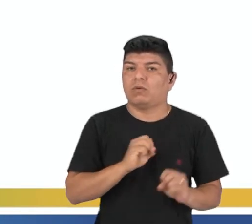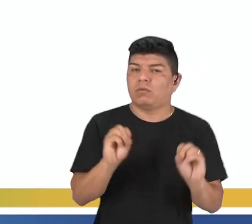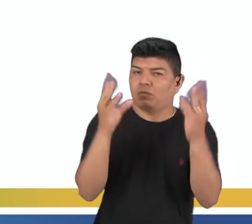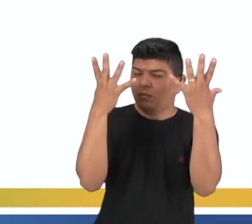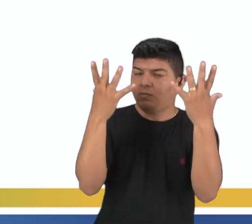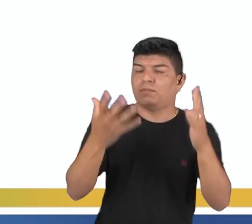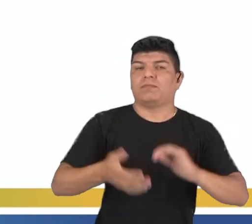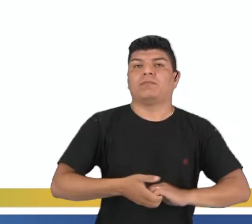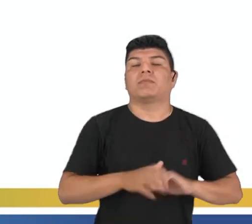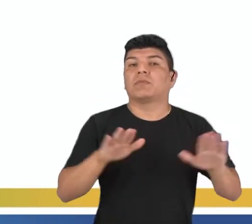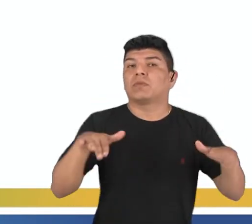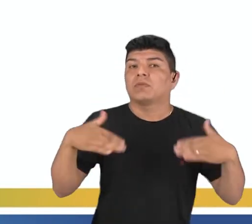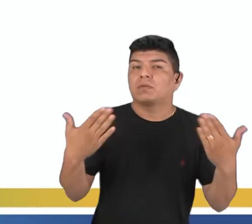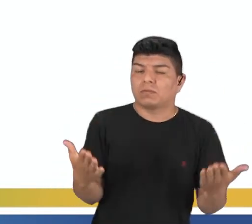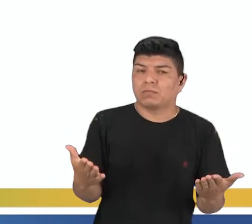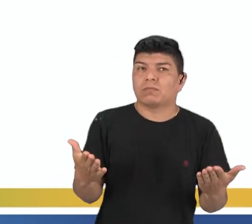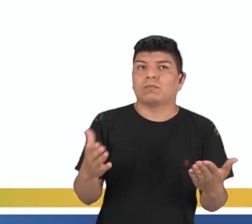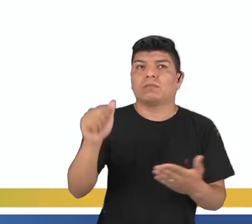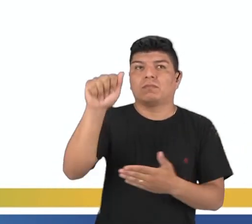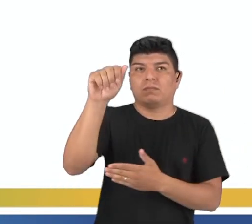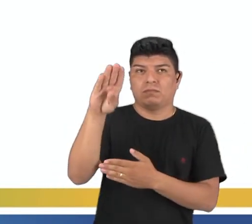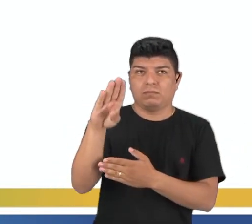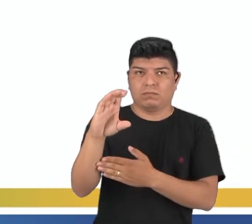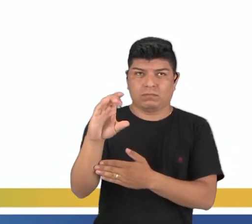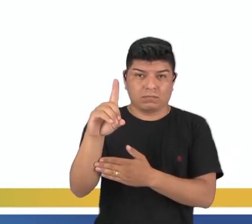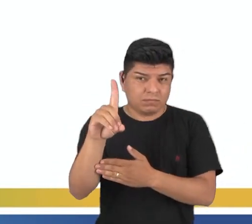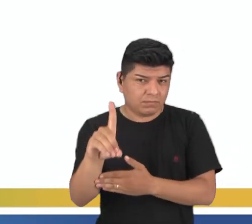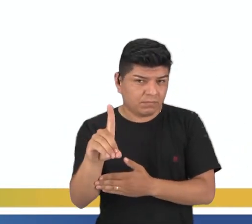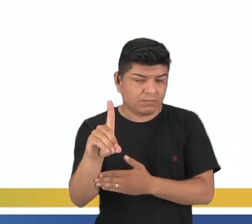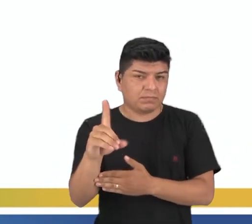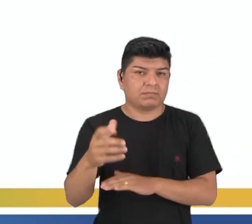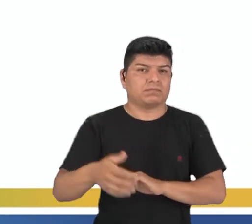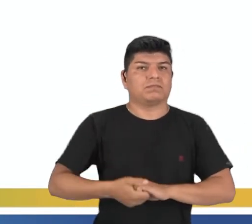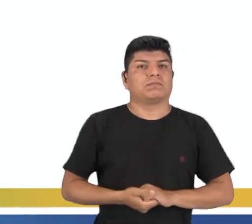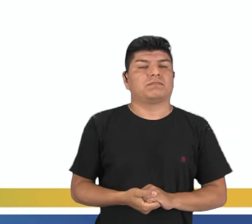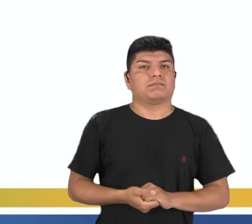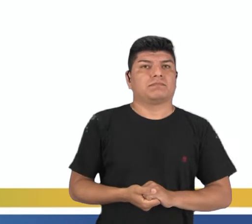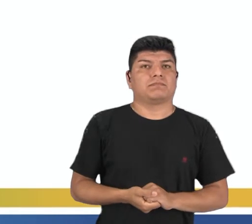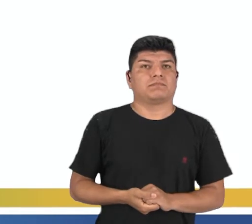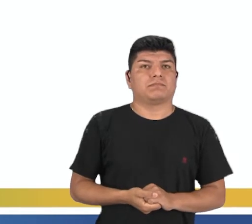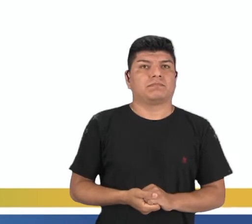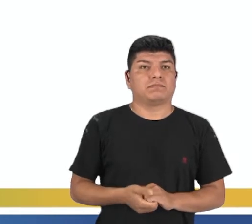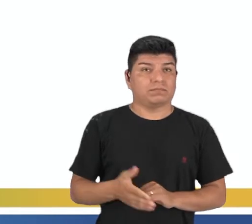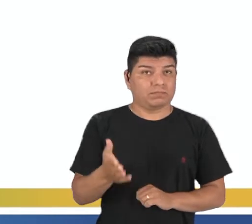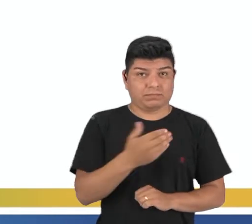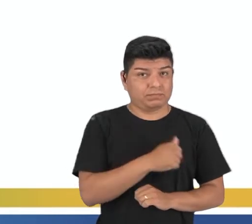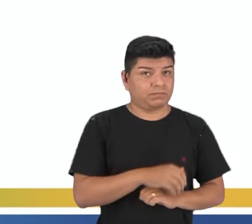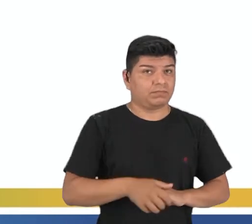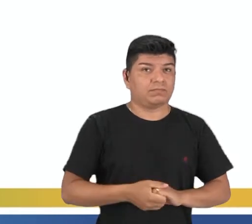E aí, quais são as propriedades do som? Vamos lá?